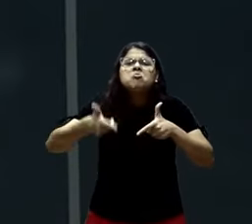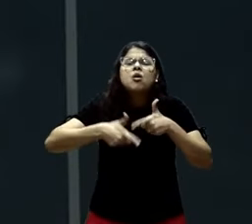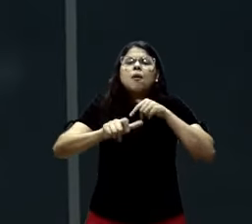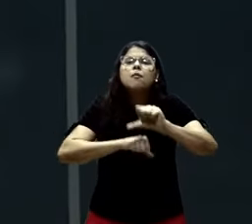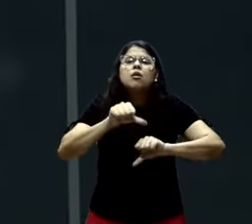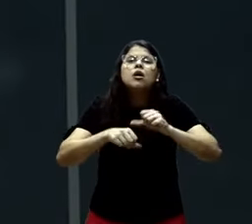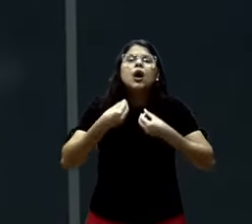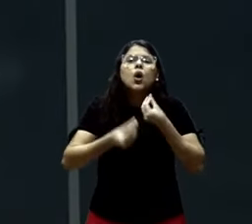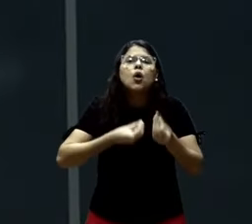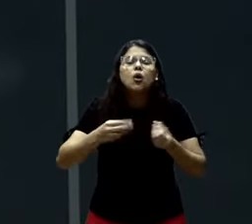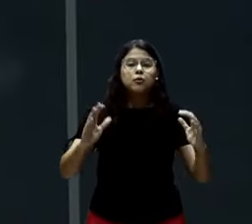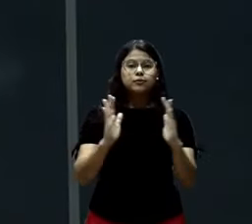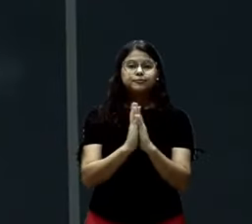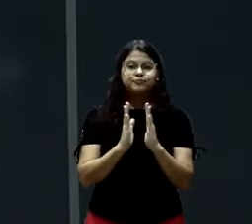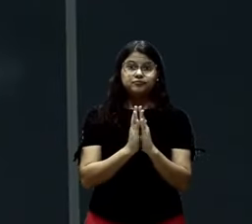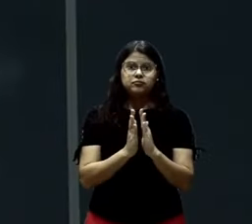Já deixou seu filho orar?